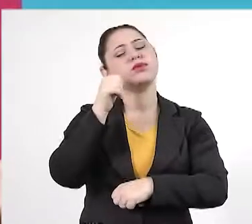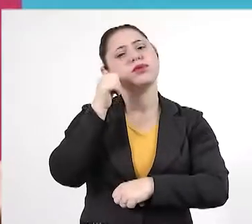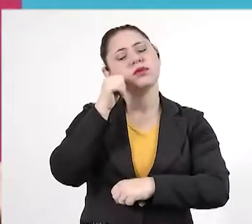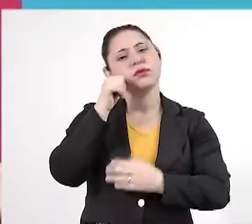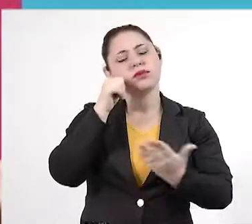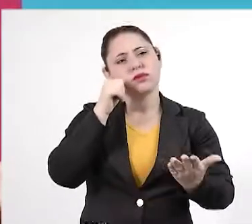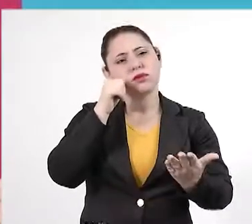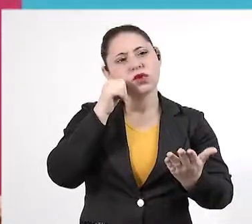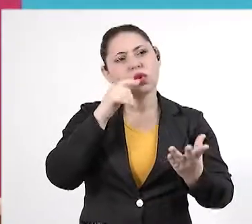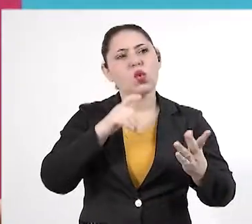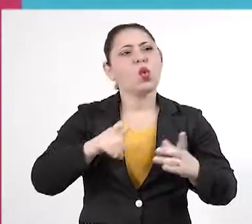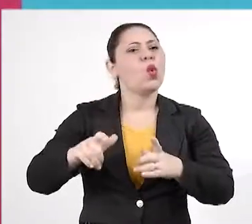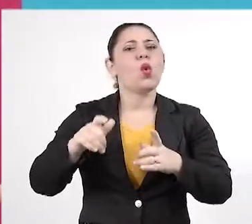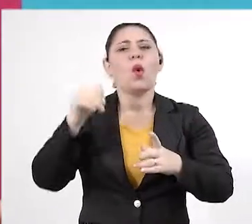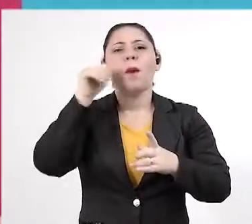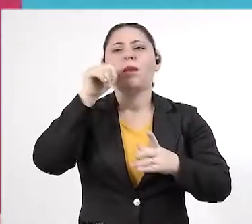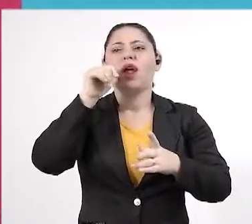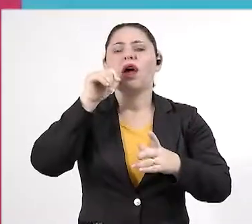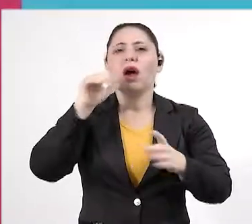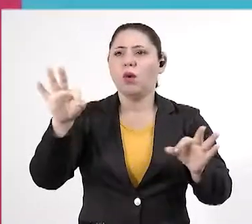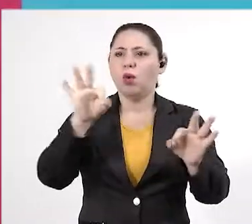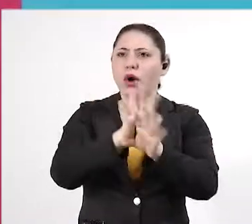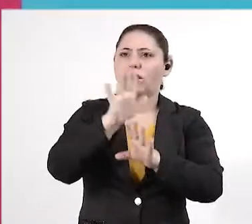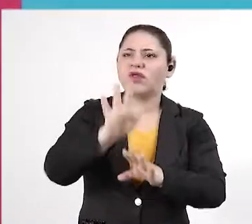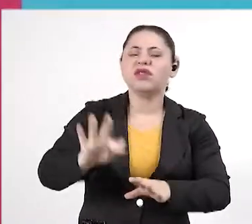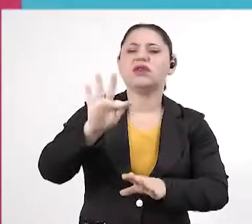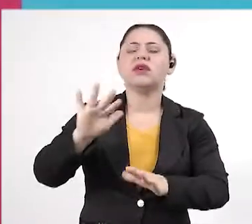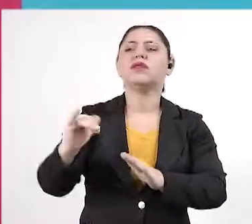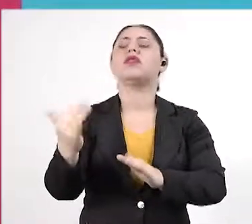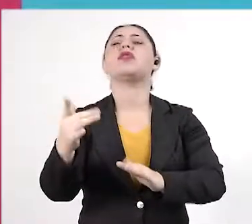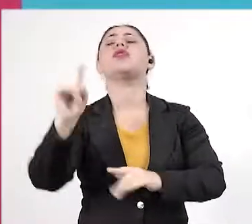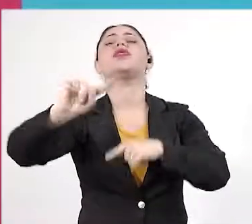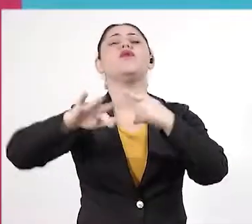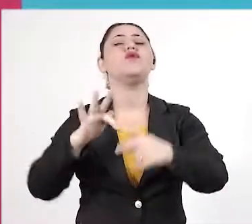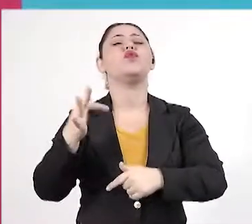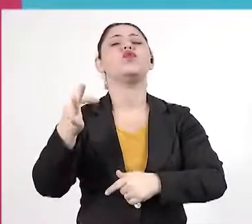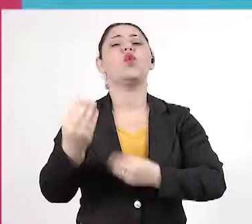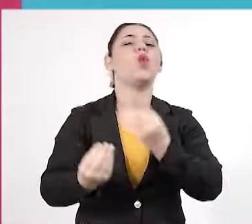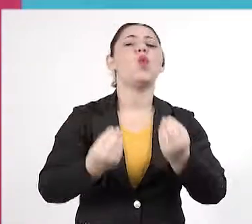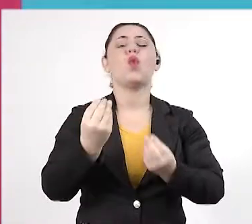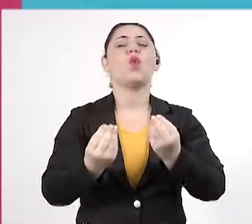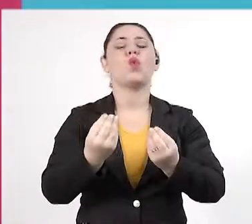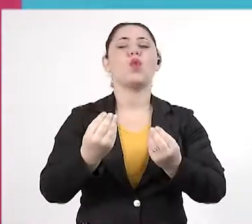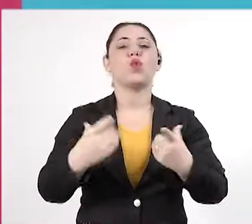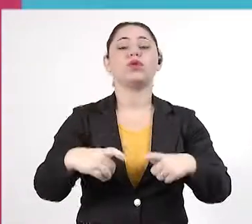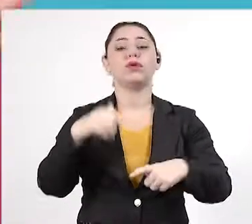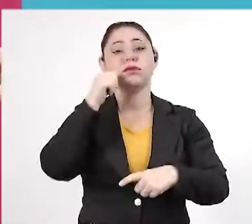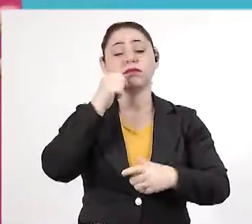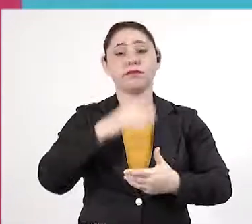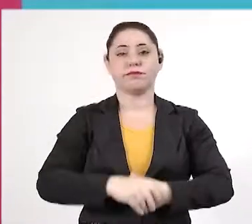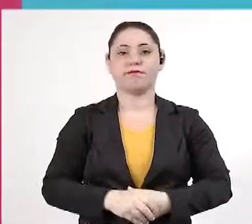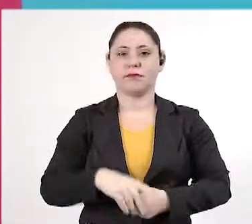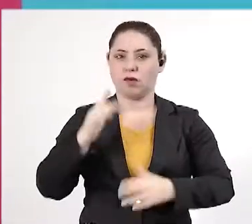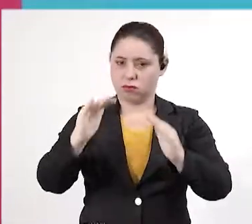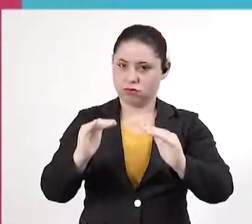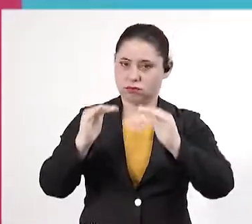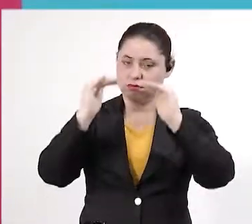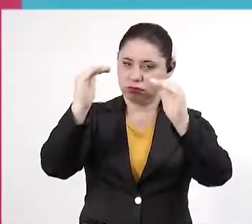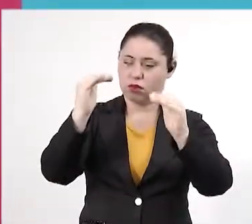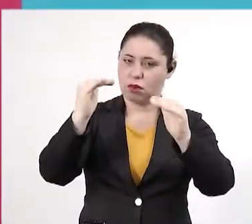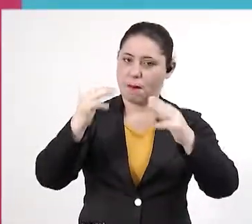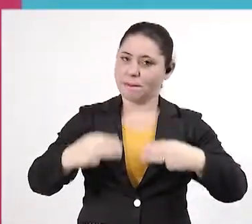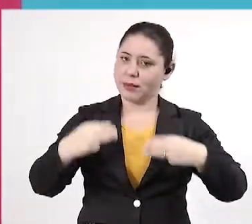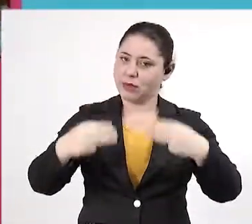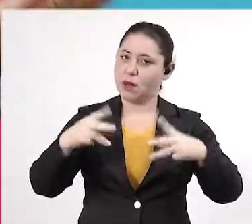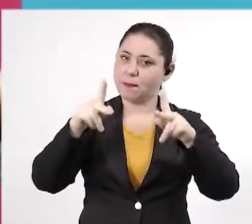por mulheres. E onde essas mulheres vão parar depois? Não é? Porque a gente observa na magistratura, no